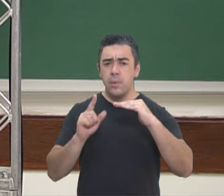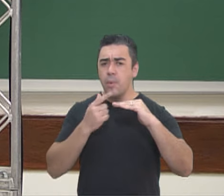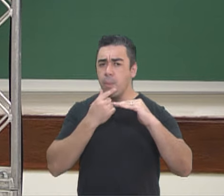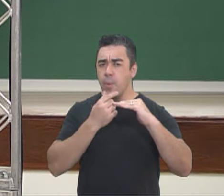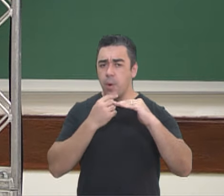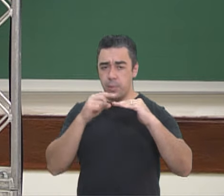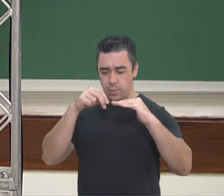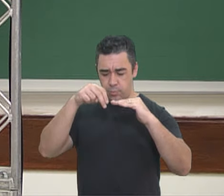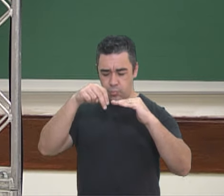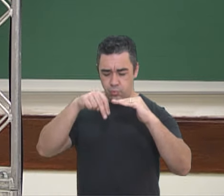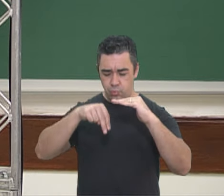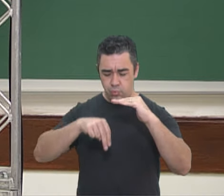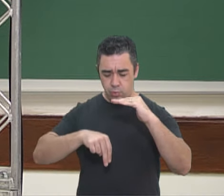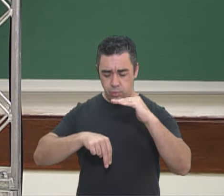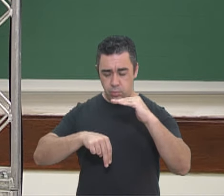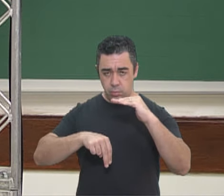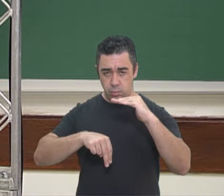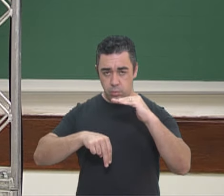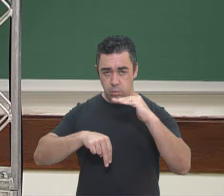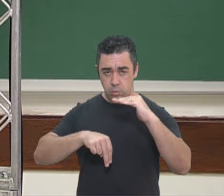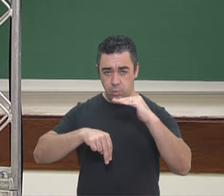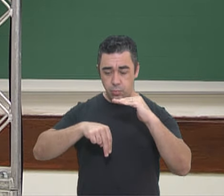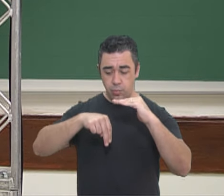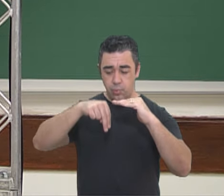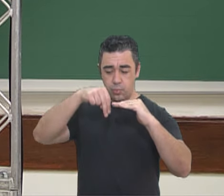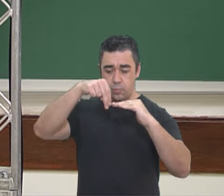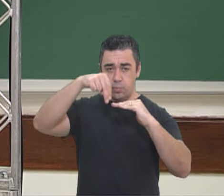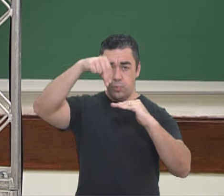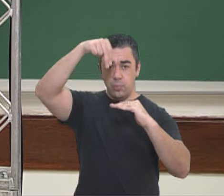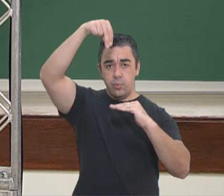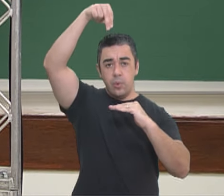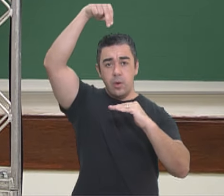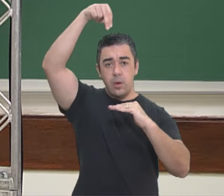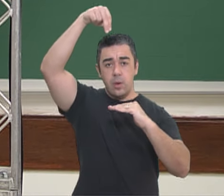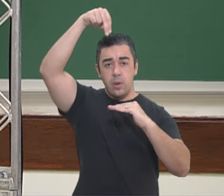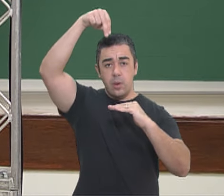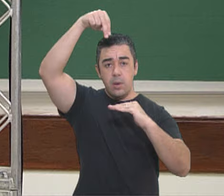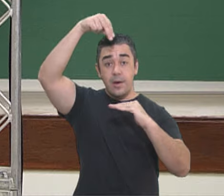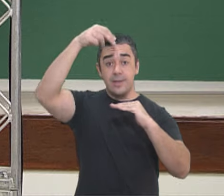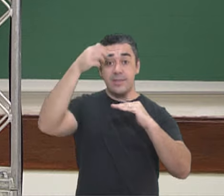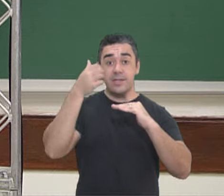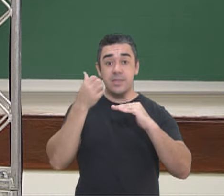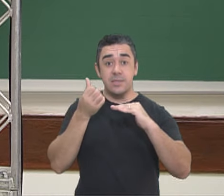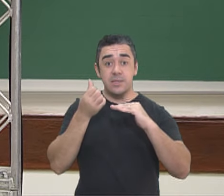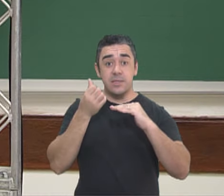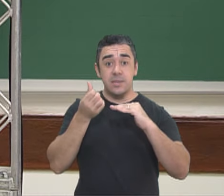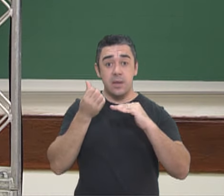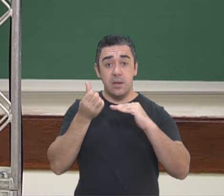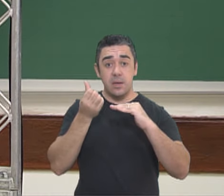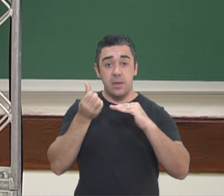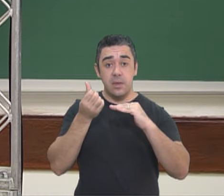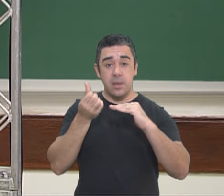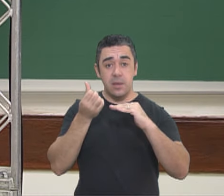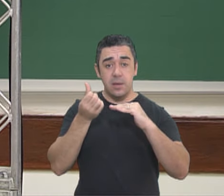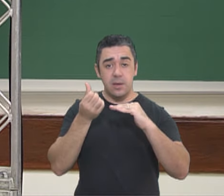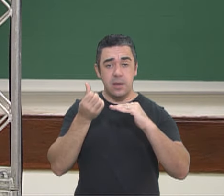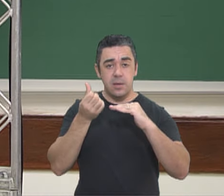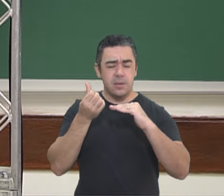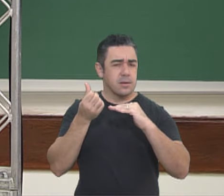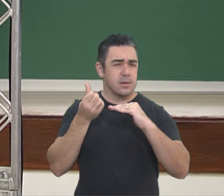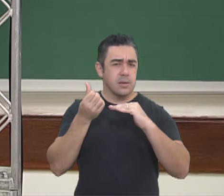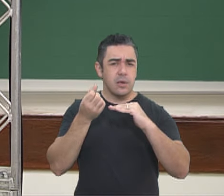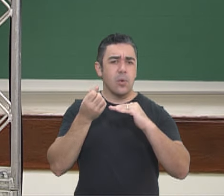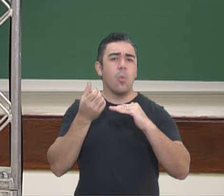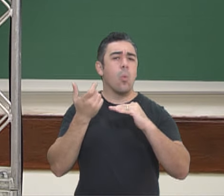6, deu aonde? Aonde a gente parou? Mais 4. Ah, então quer dizer que apesar de eu estar fazendo